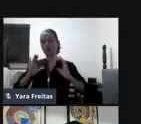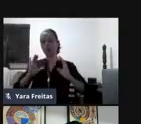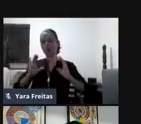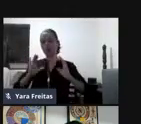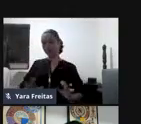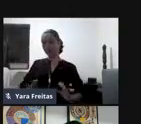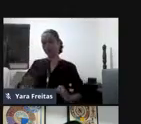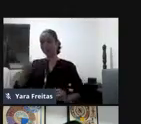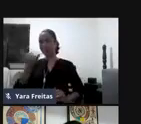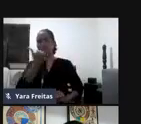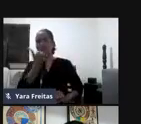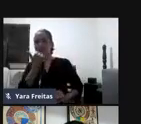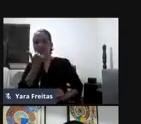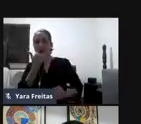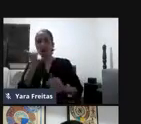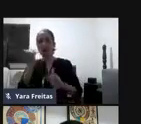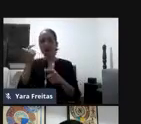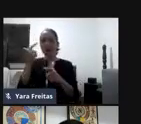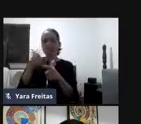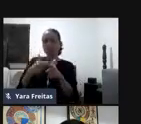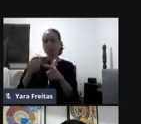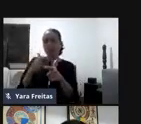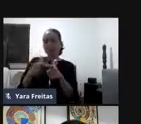os problemas aqui de conexão.